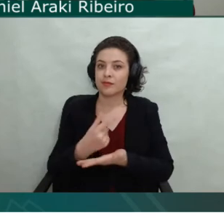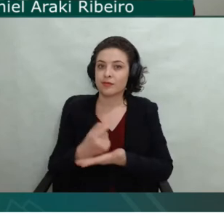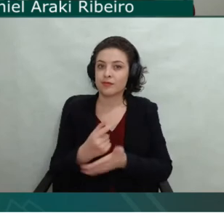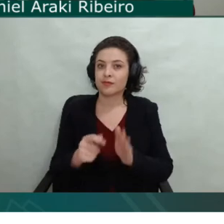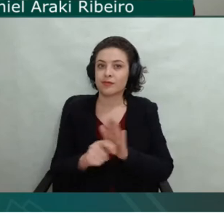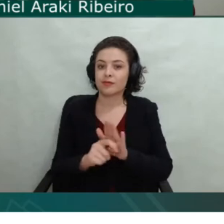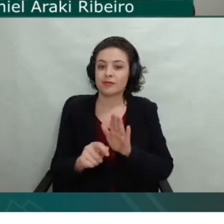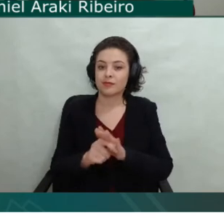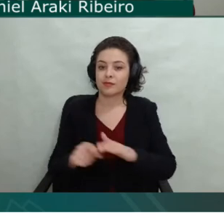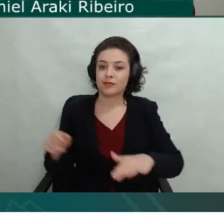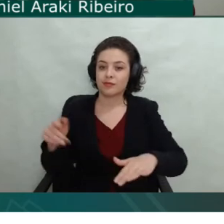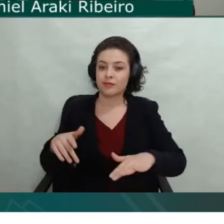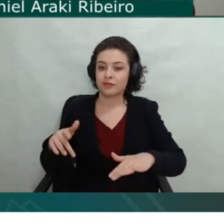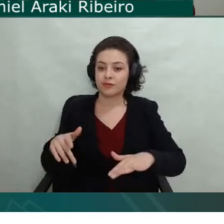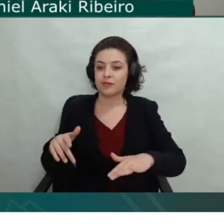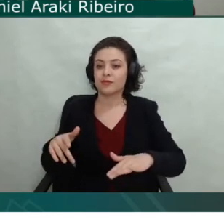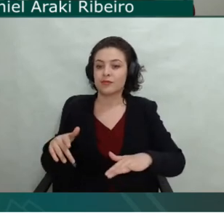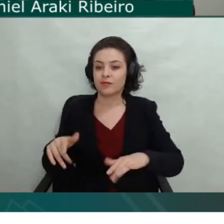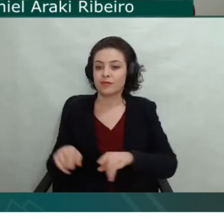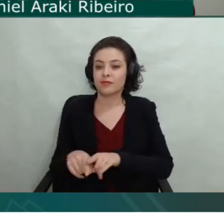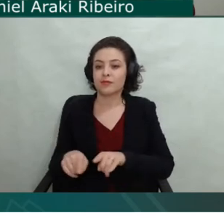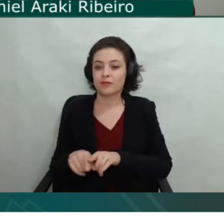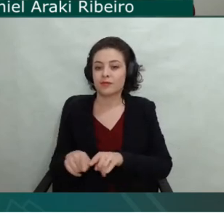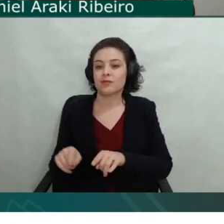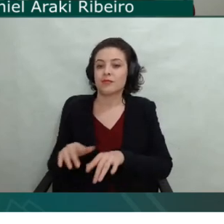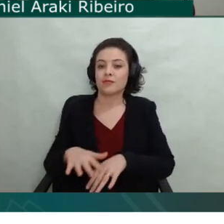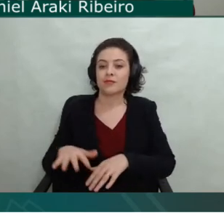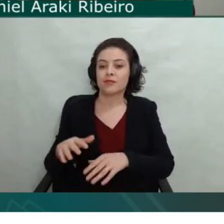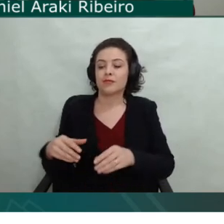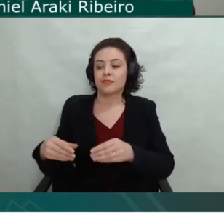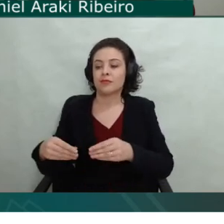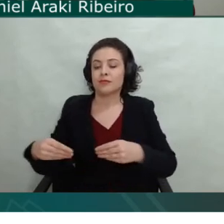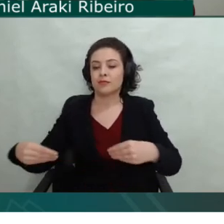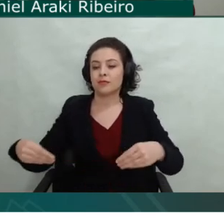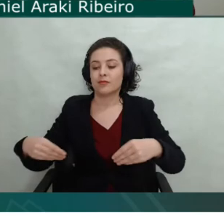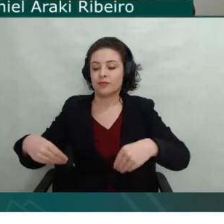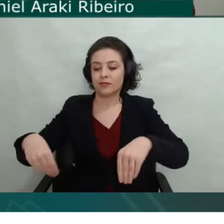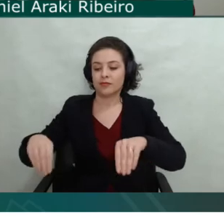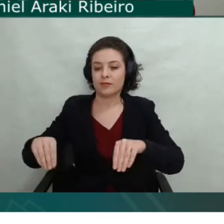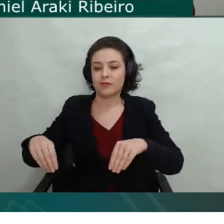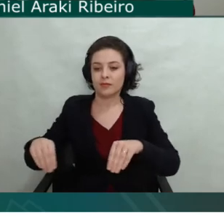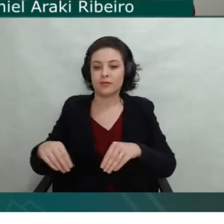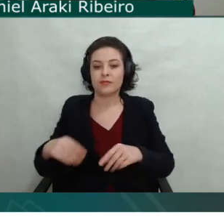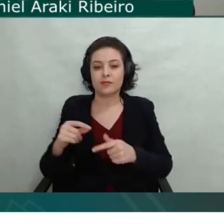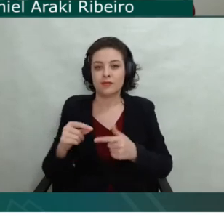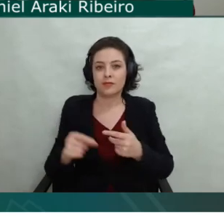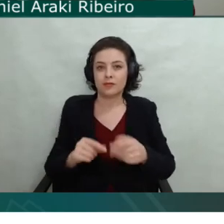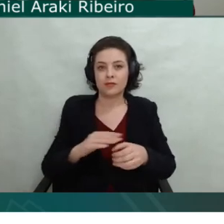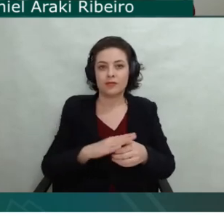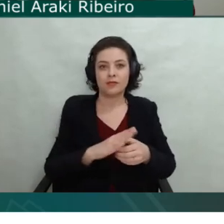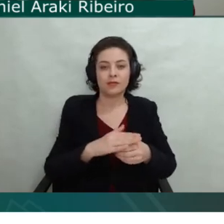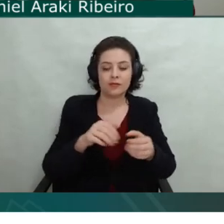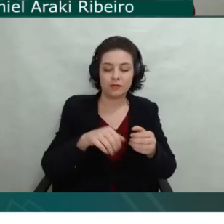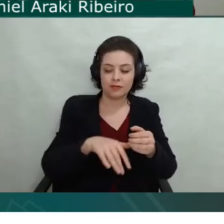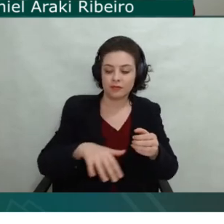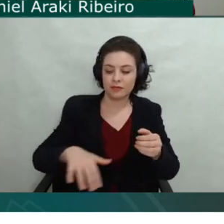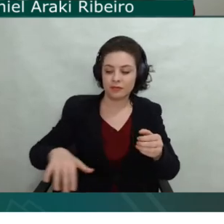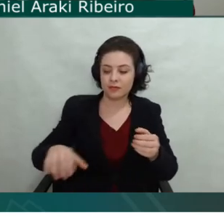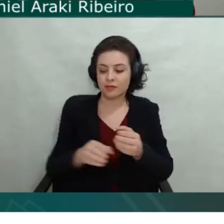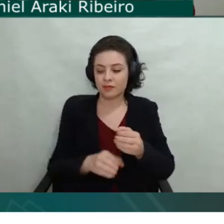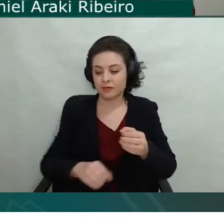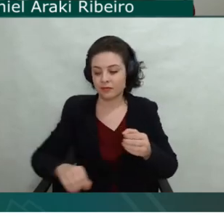né. Então, para além da indústria têxtil, para além de tudo que chega no esgoto, a gente tem toda essa outra dimensão